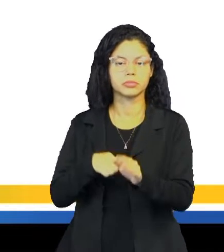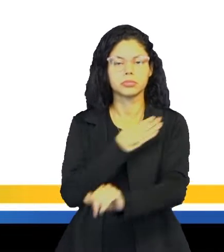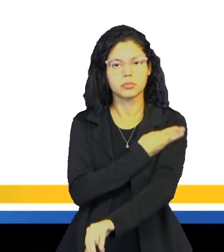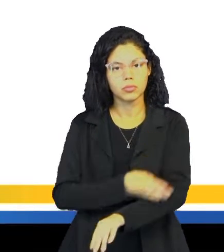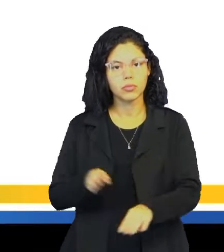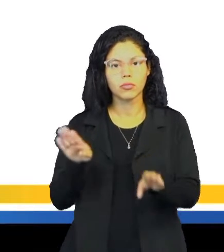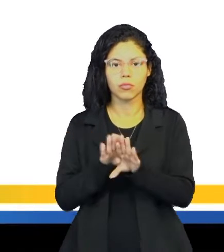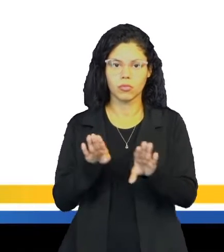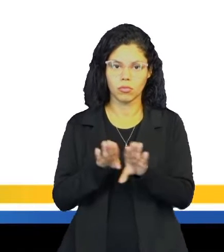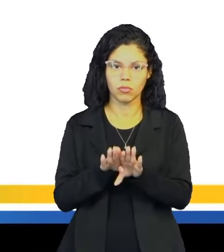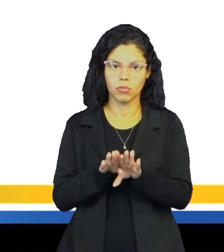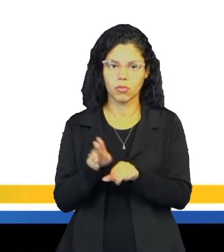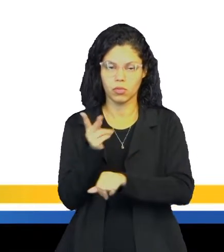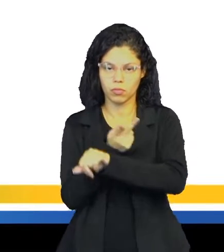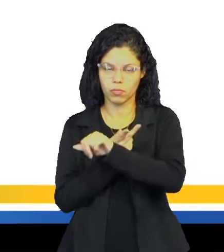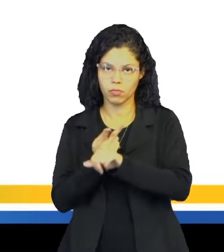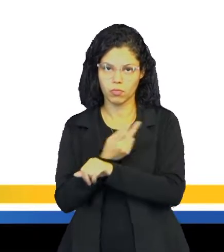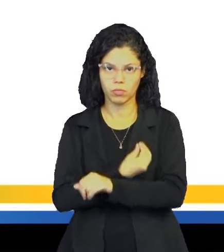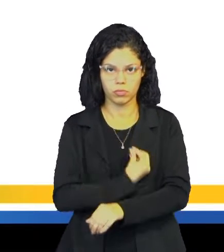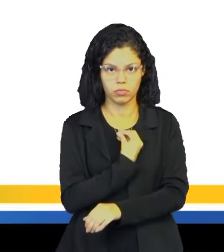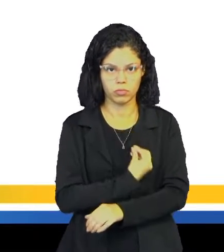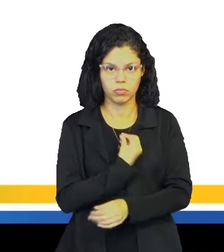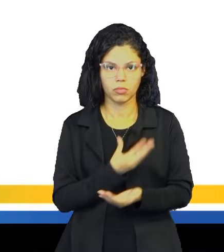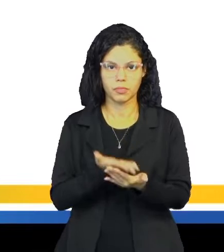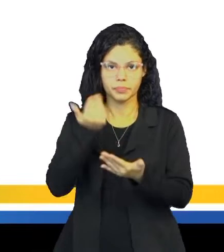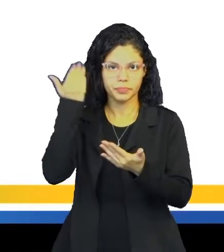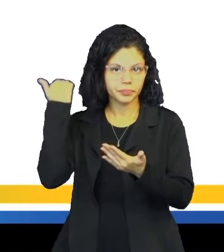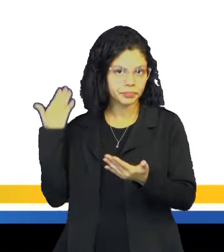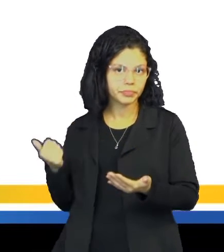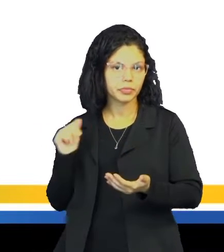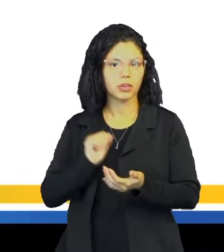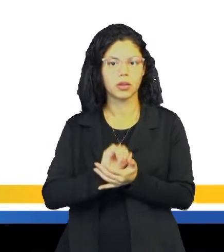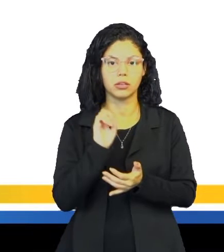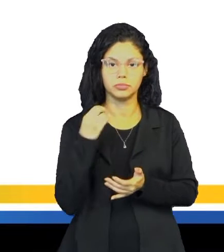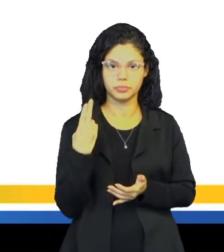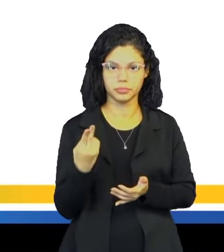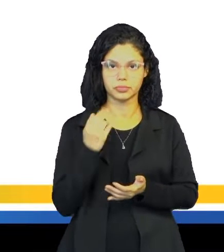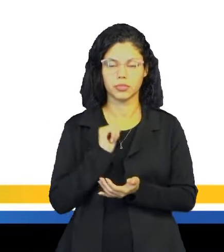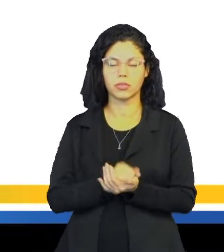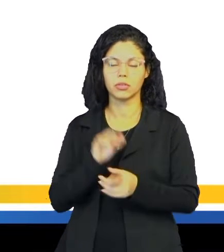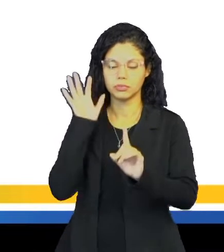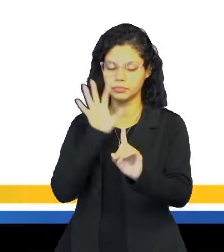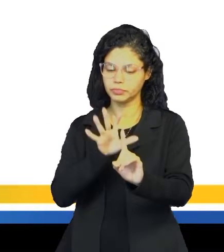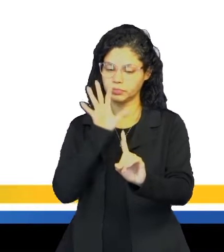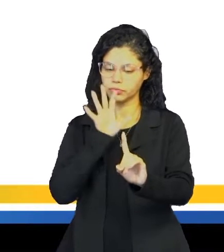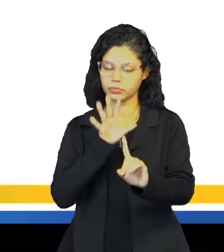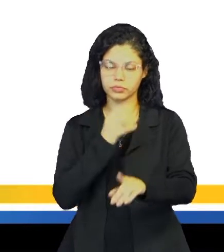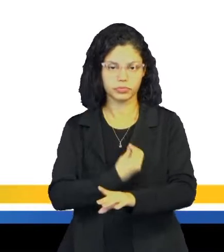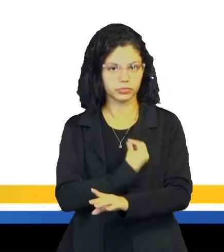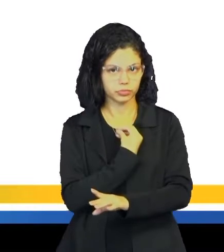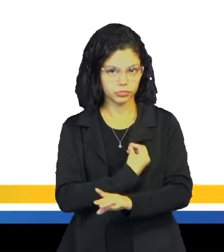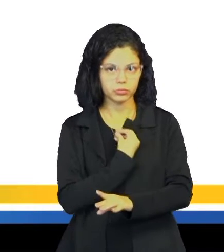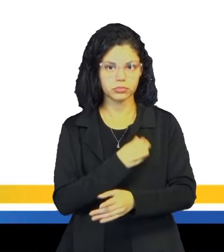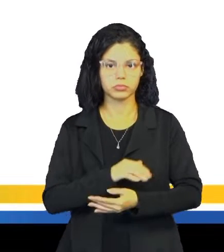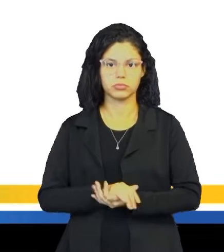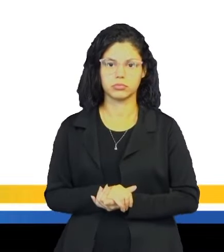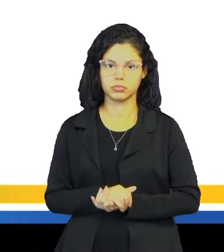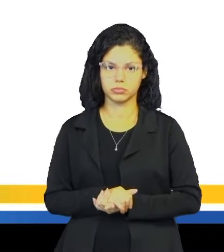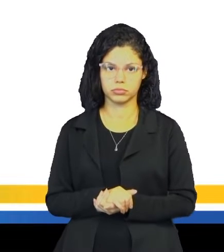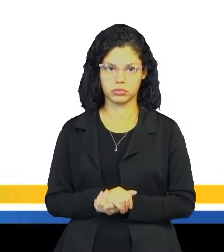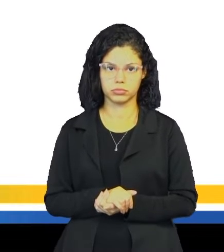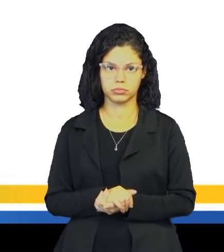O historiador procura no presente respostas sobre o passado, ou seja, ele é influenciado pelo presente.